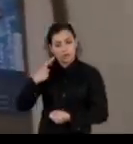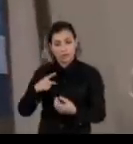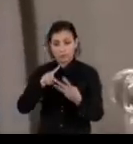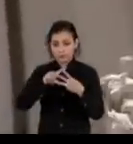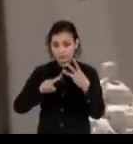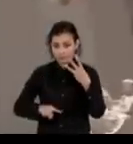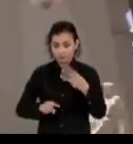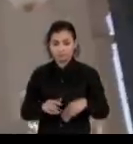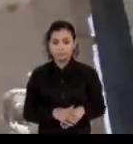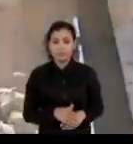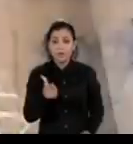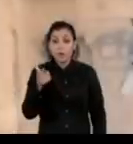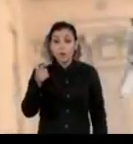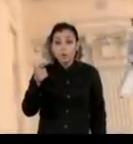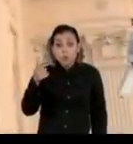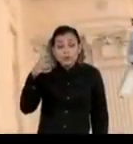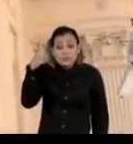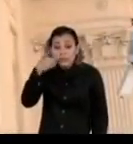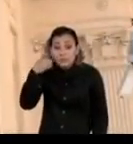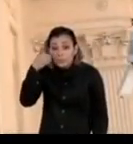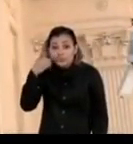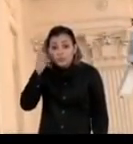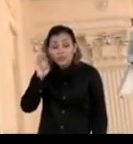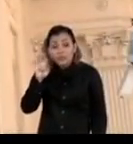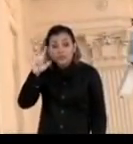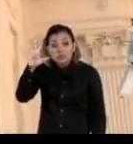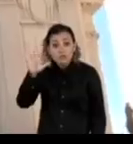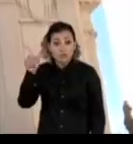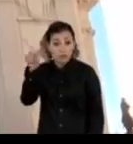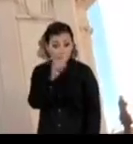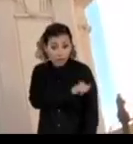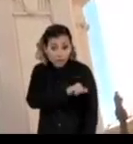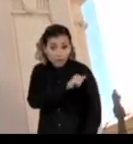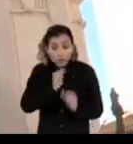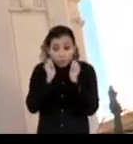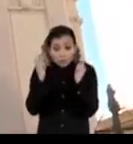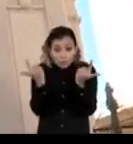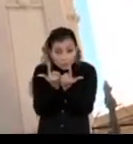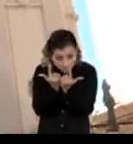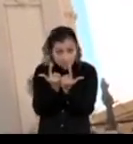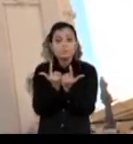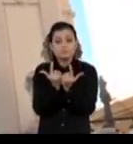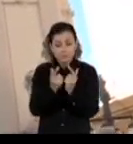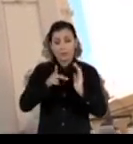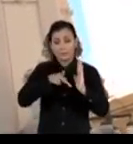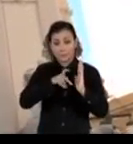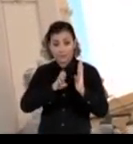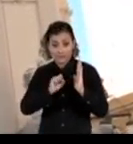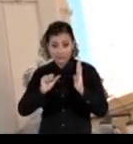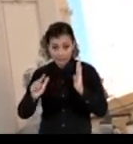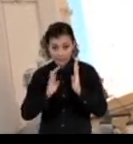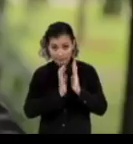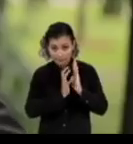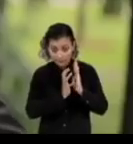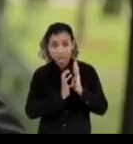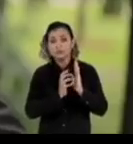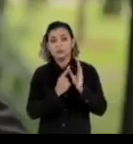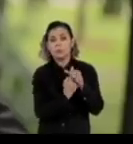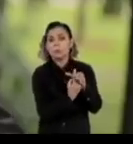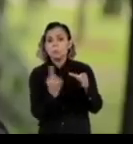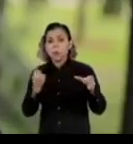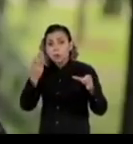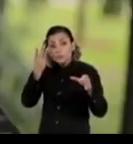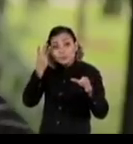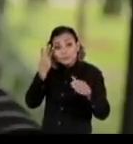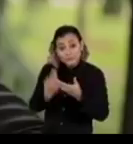12 deputados estaduais que formam a bancada do PSL na Assembleia Legislativa do Rio de Janeiro deixaram a base do